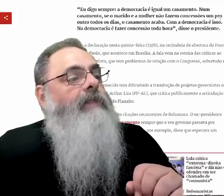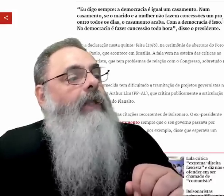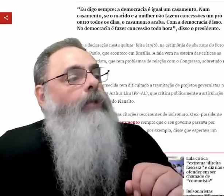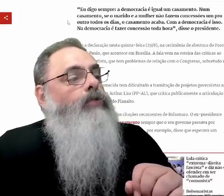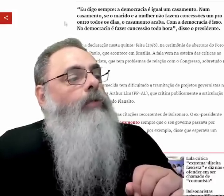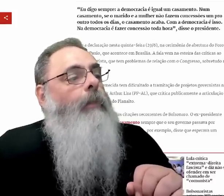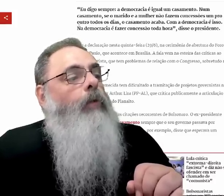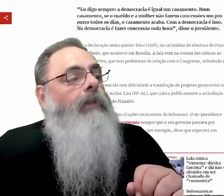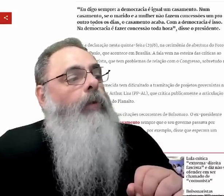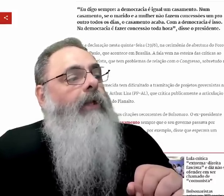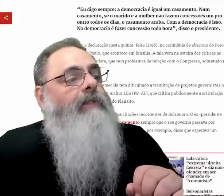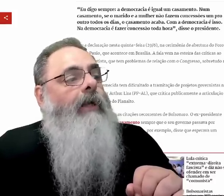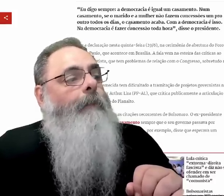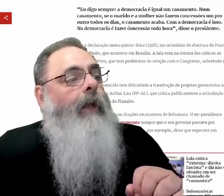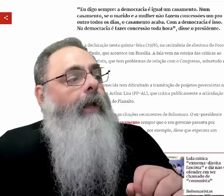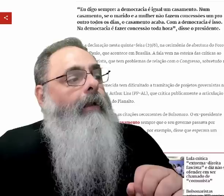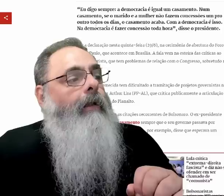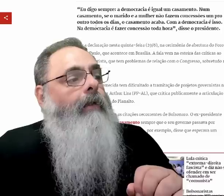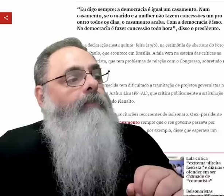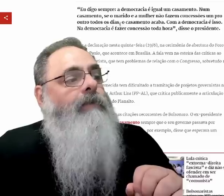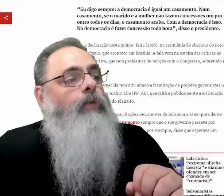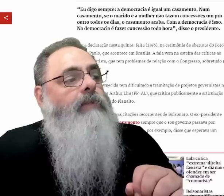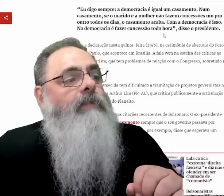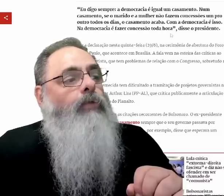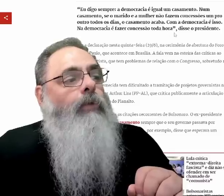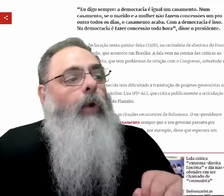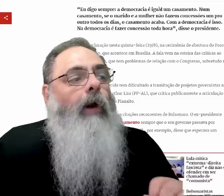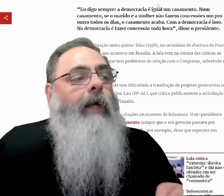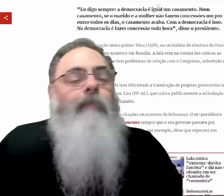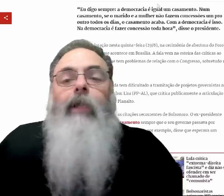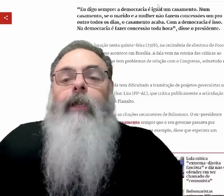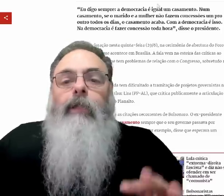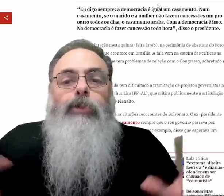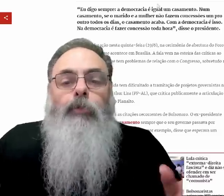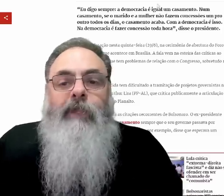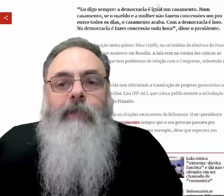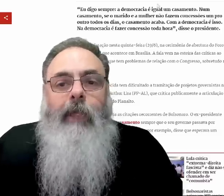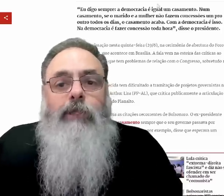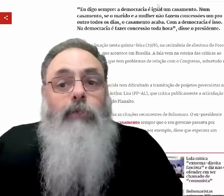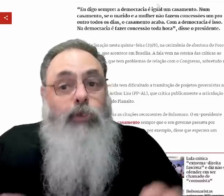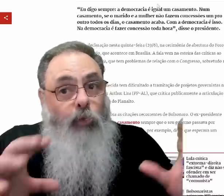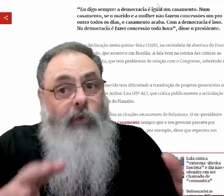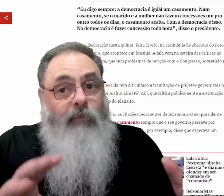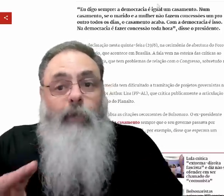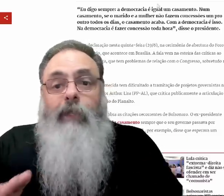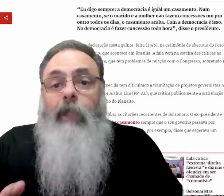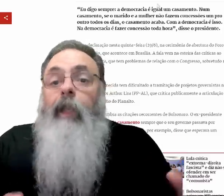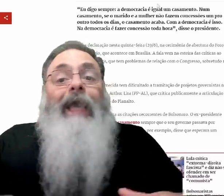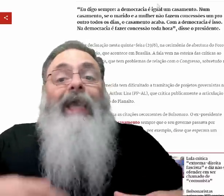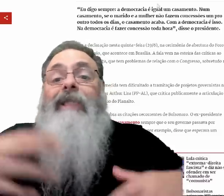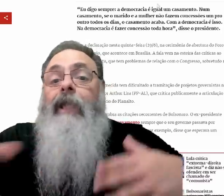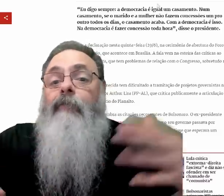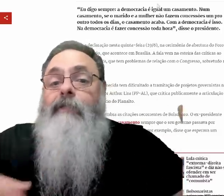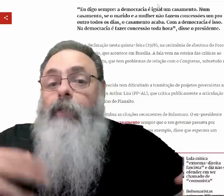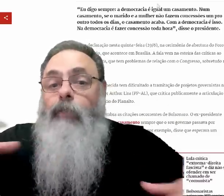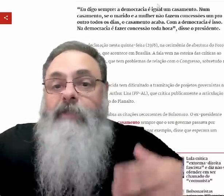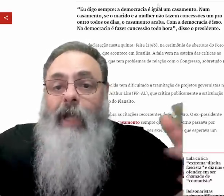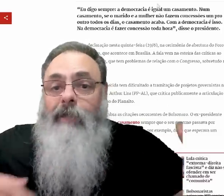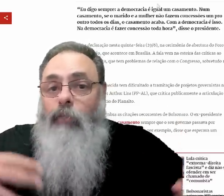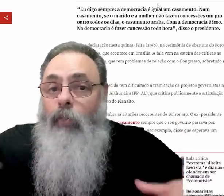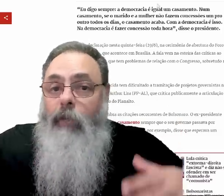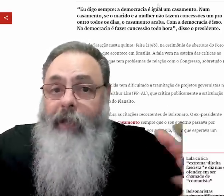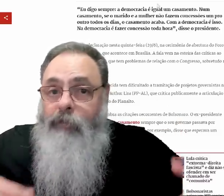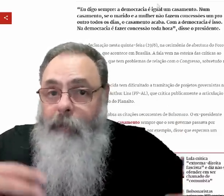Democracia é isso democracia fazer concessão toda hora disse o presidente né ou seja o que o Lula falou aqui é que tem que fazer